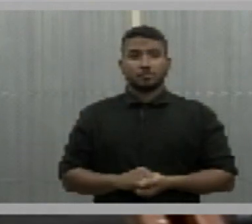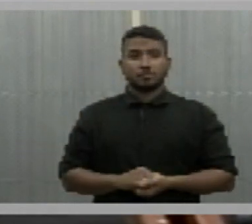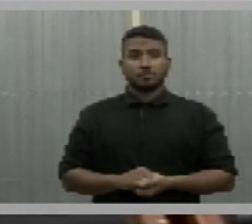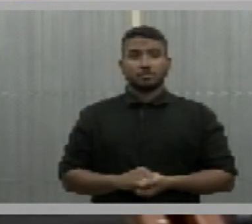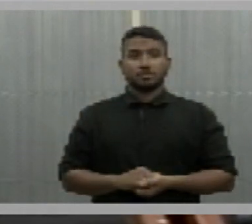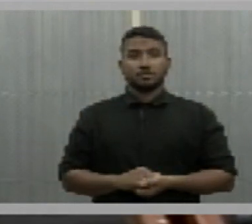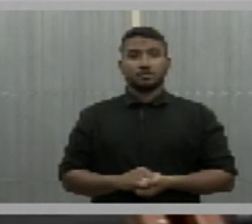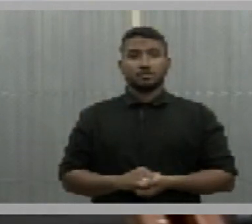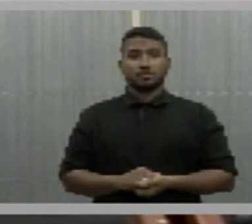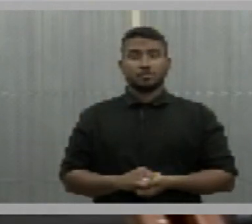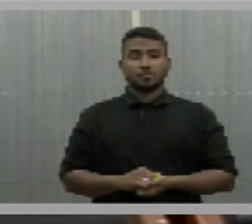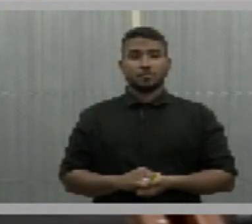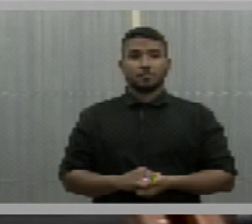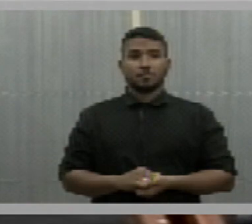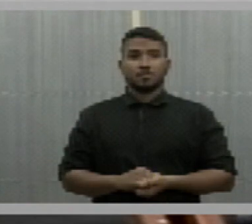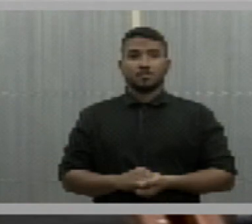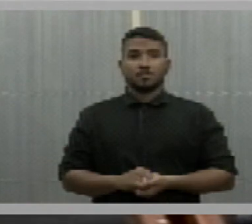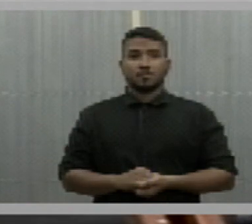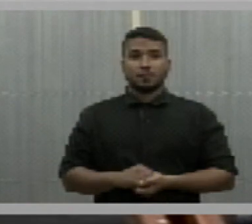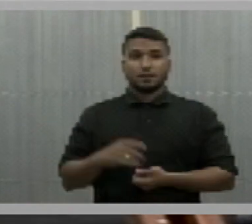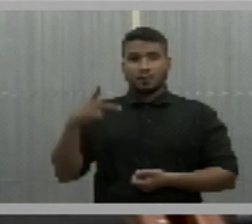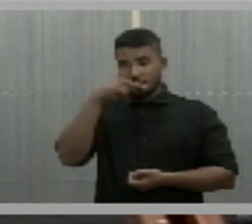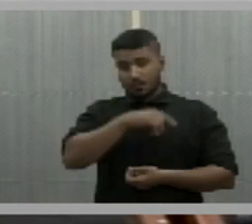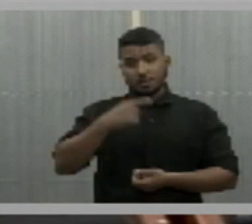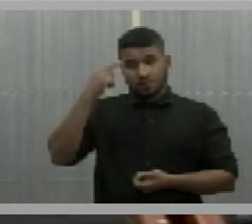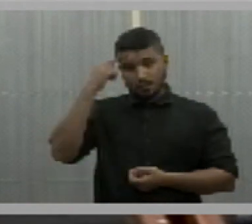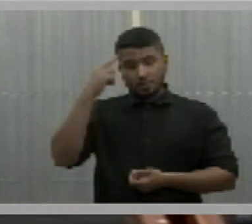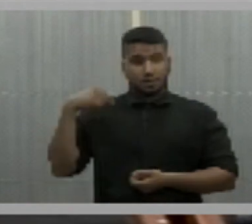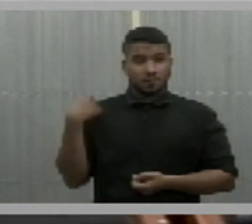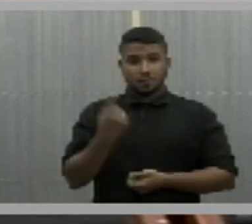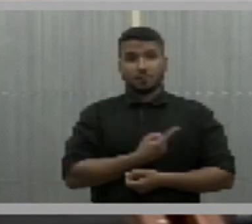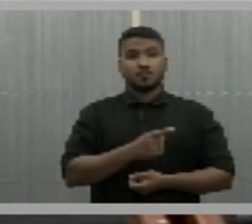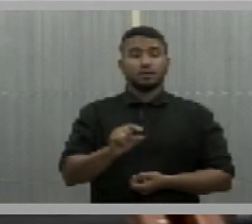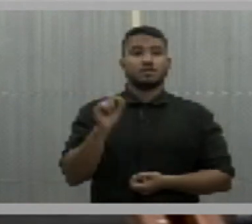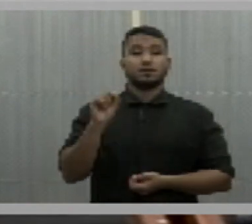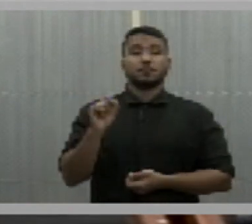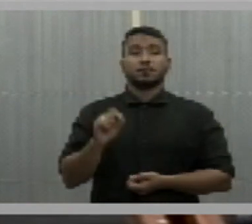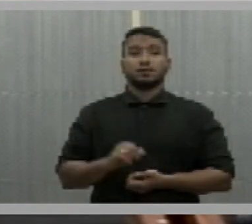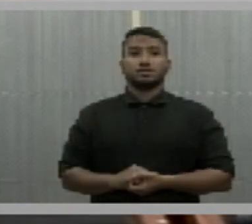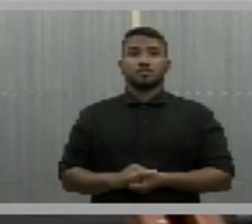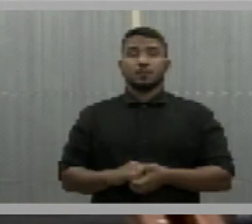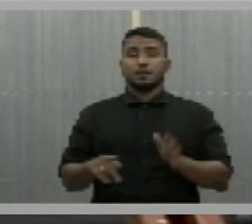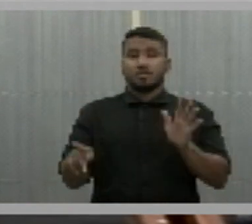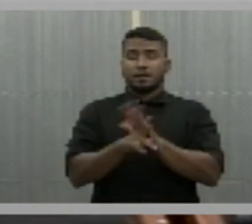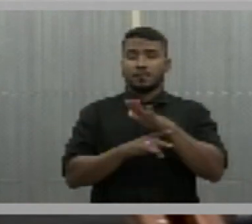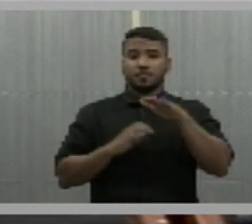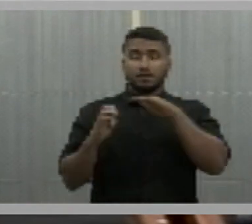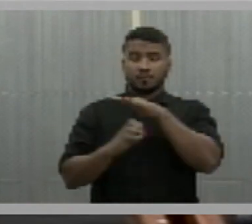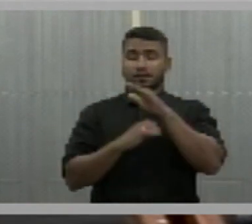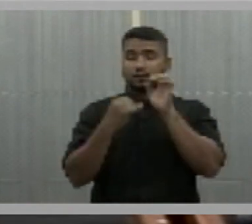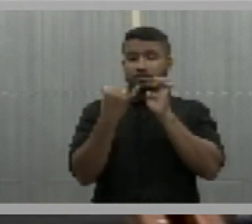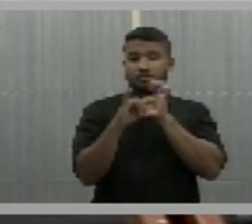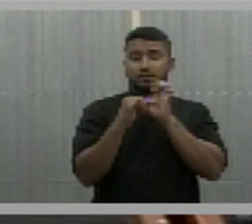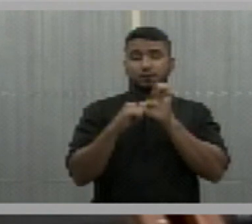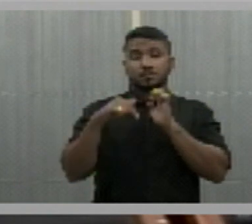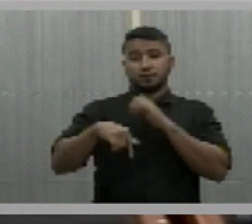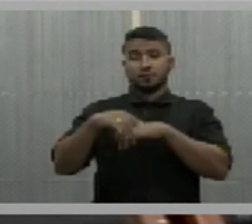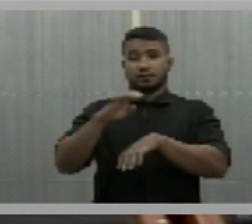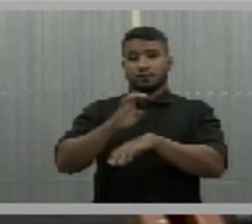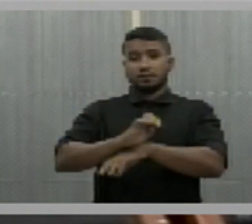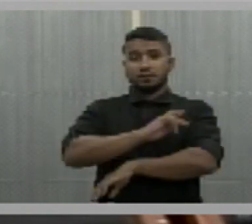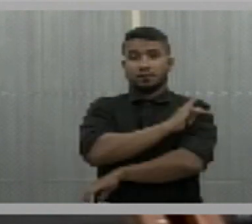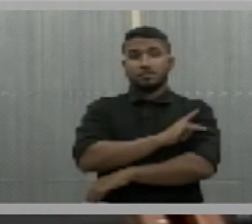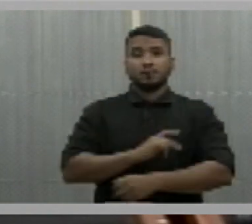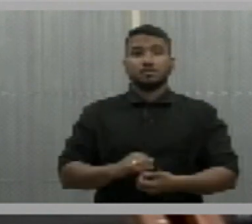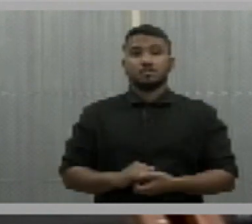comunga desse mesmo pensamento nosso, a questão da Equatorial Piauí.